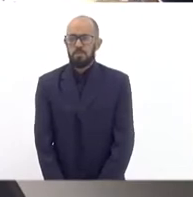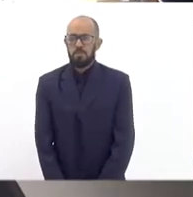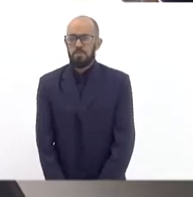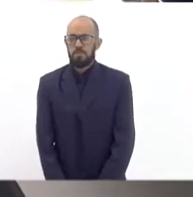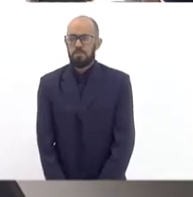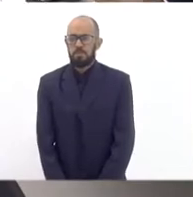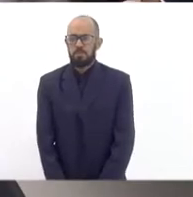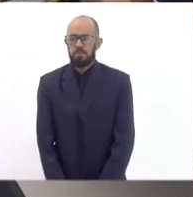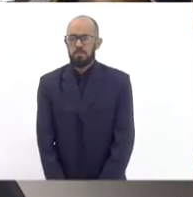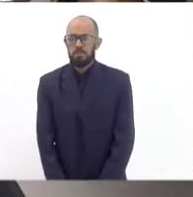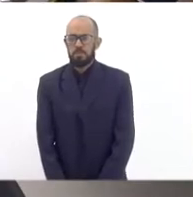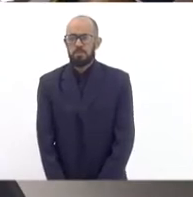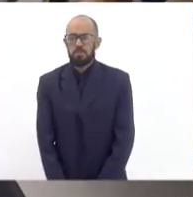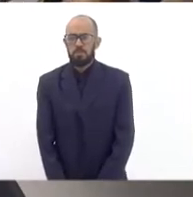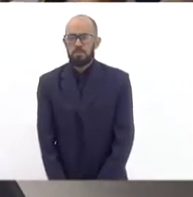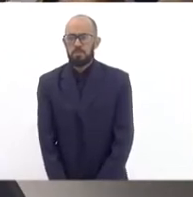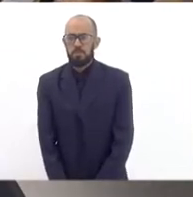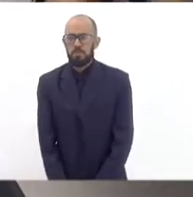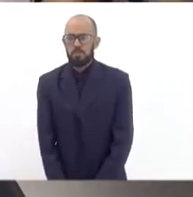Nós compartilhamos esse aqui.